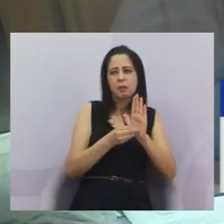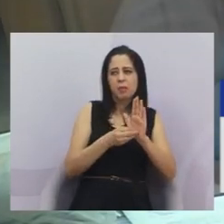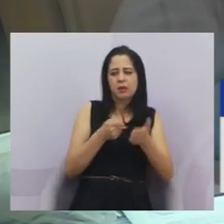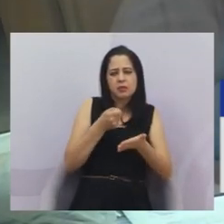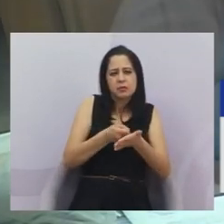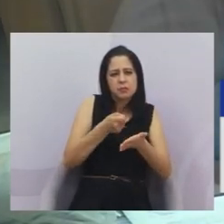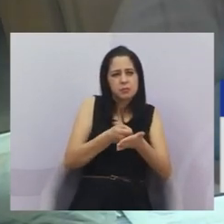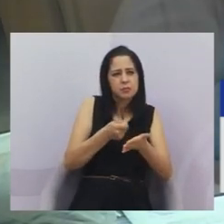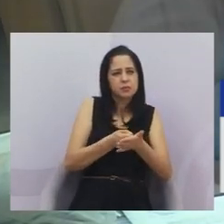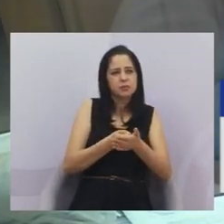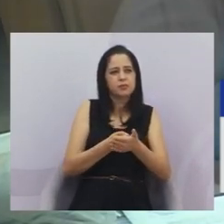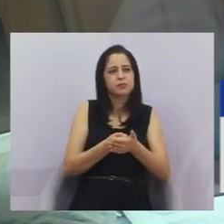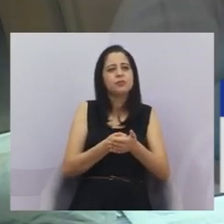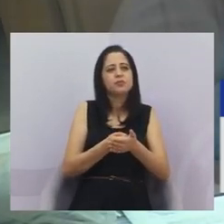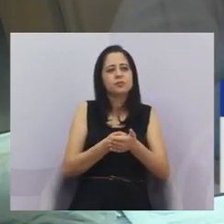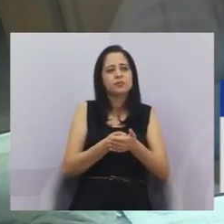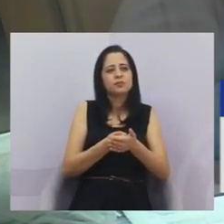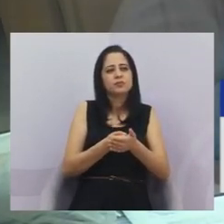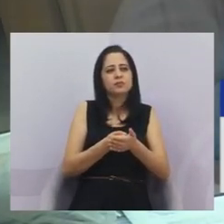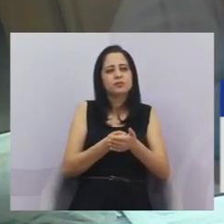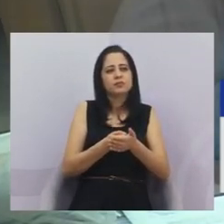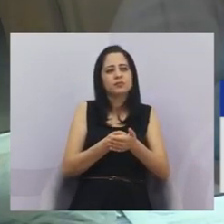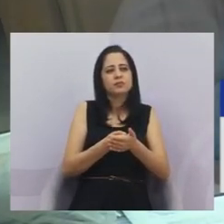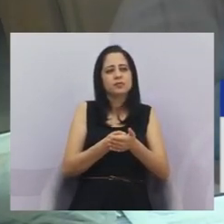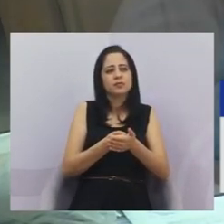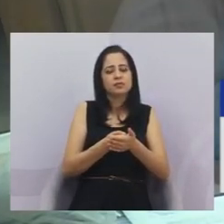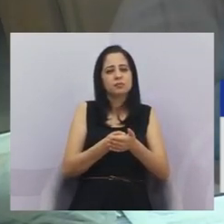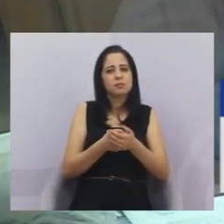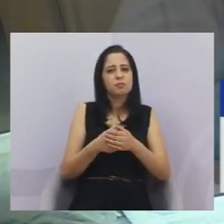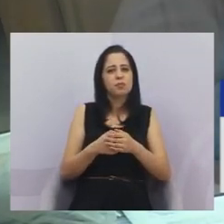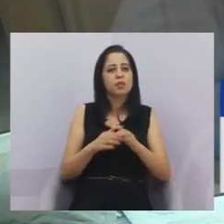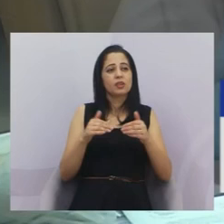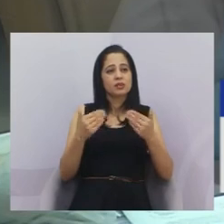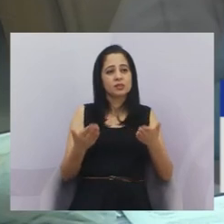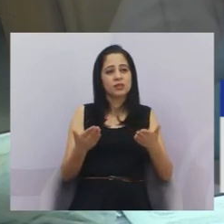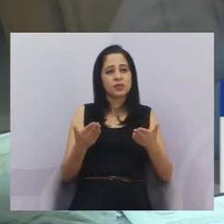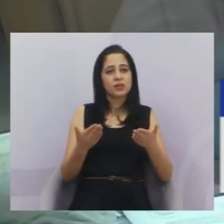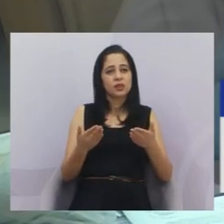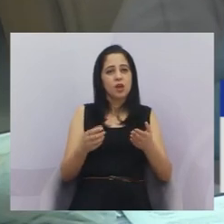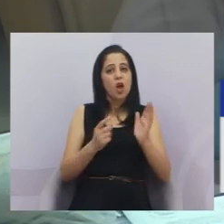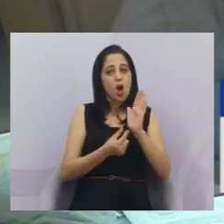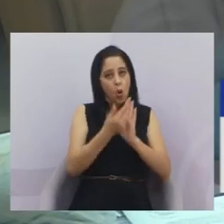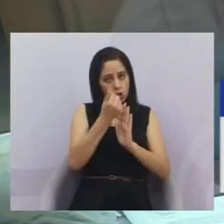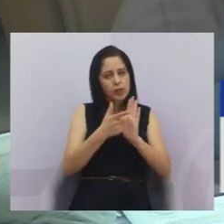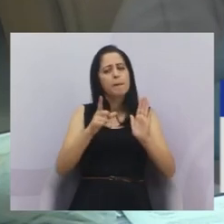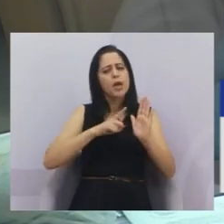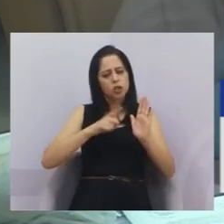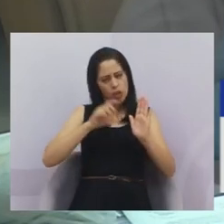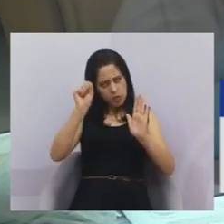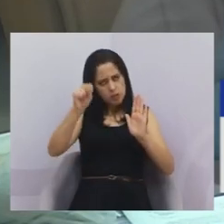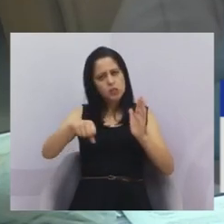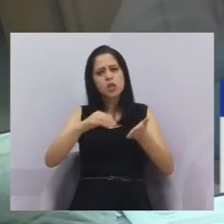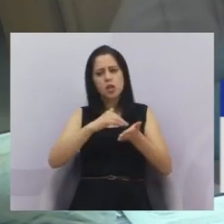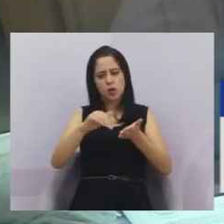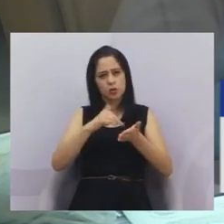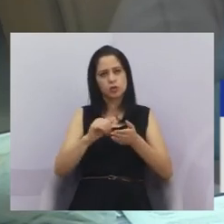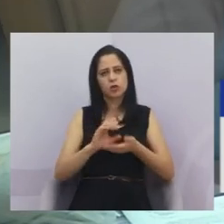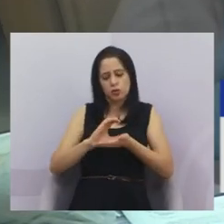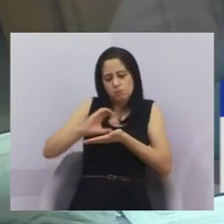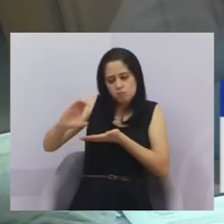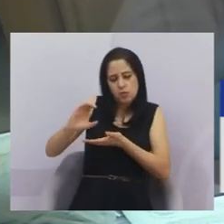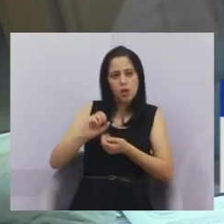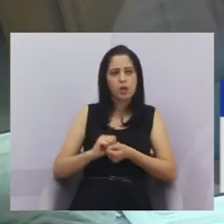para destinar suas emendas para onde quiser. Então, vai ter orçamento, sim, para essa secretaria, que